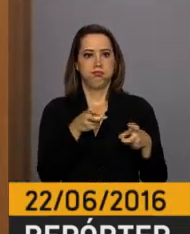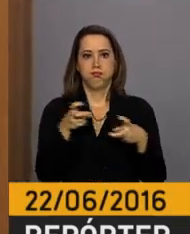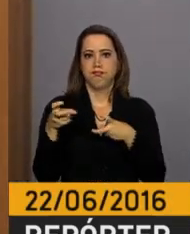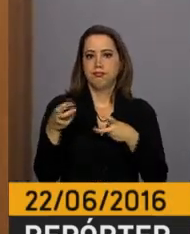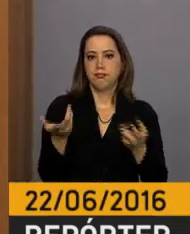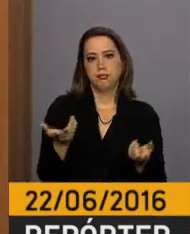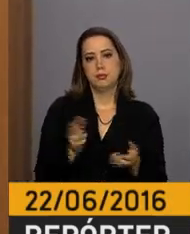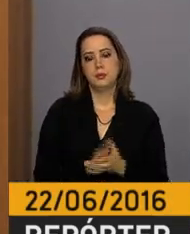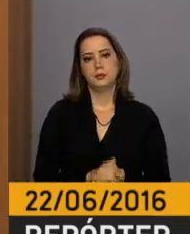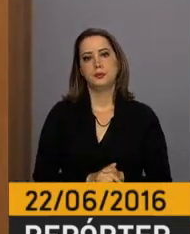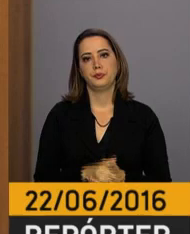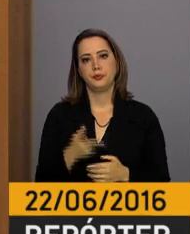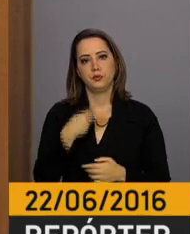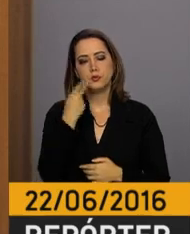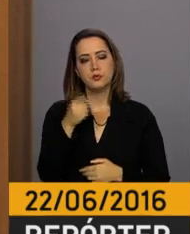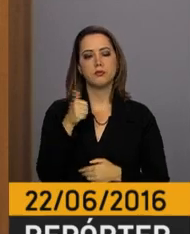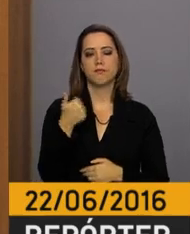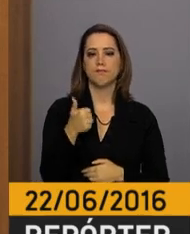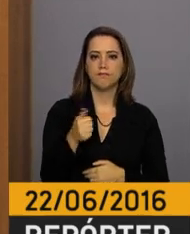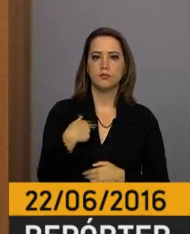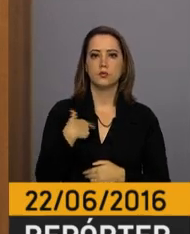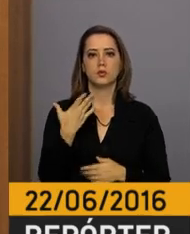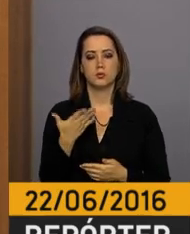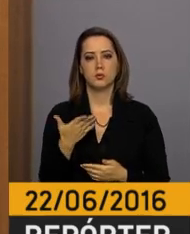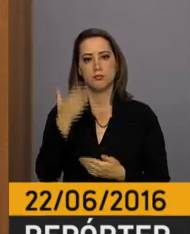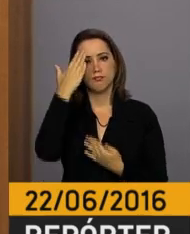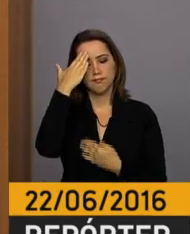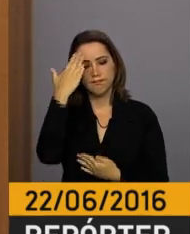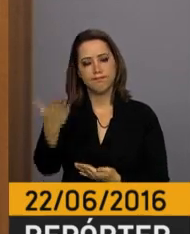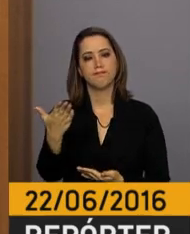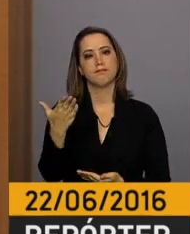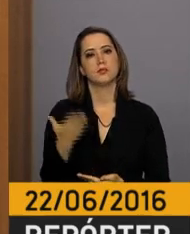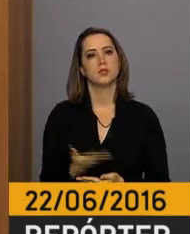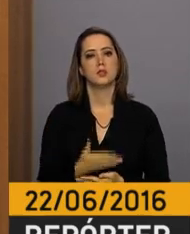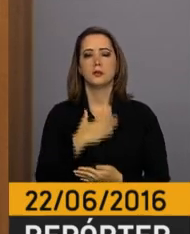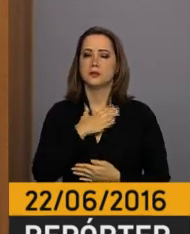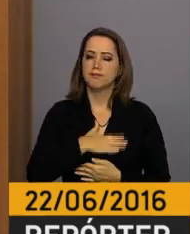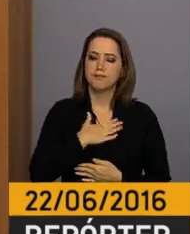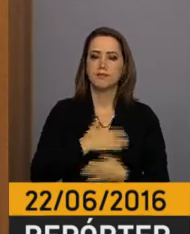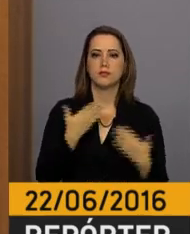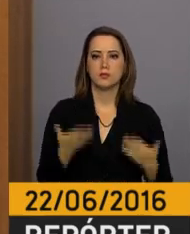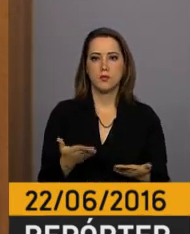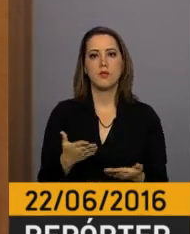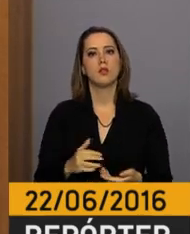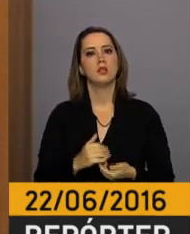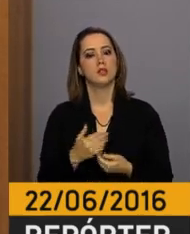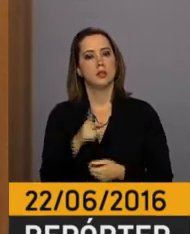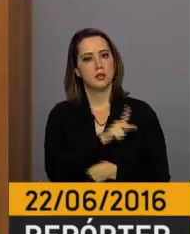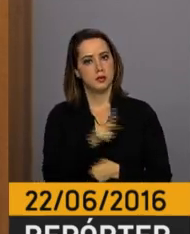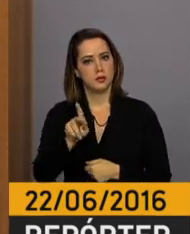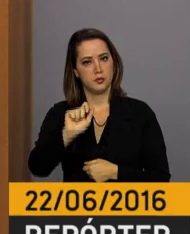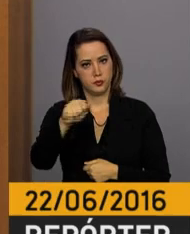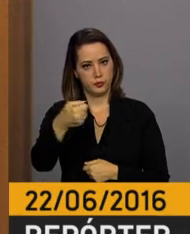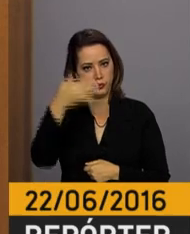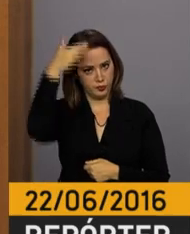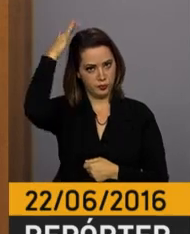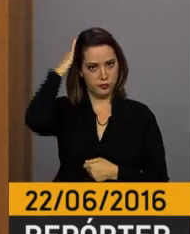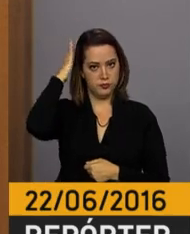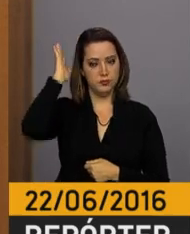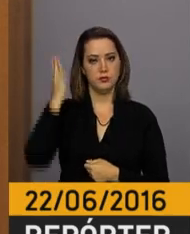registro primeiro portanto meu agradecimento muito carinhoso especial ao presidente Michel